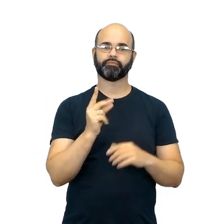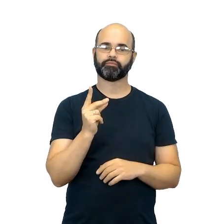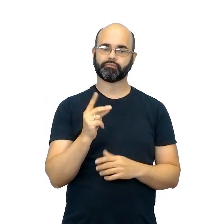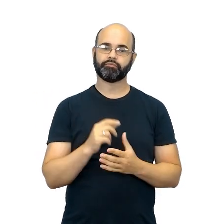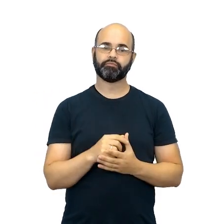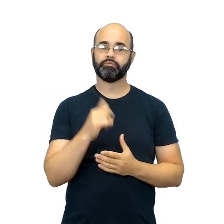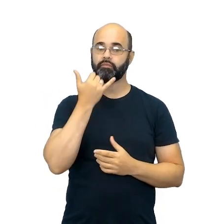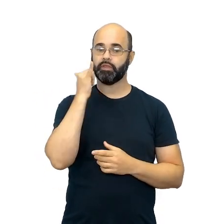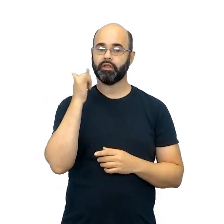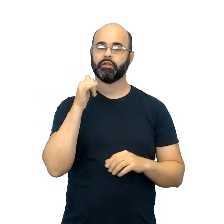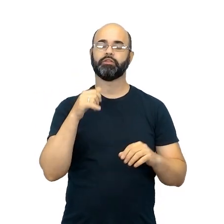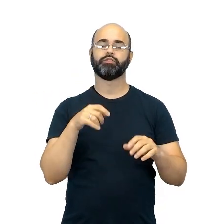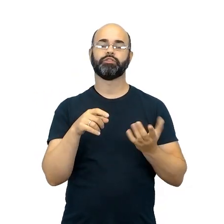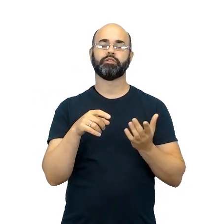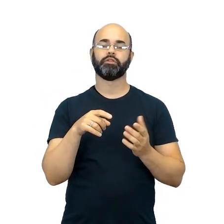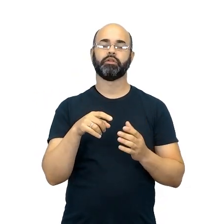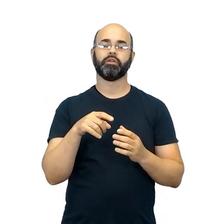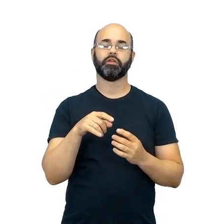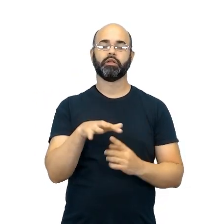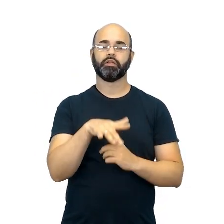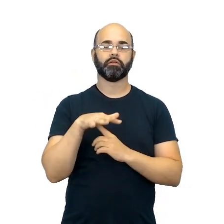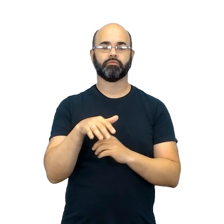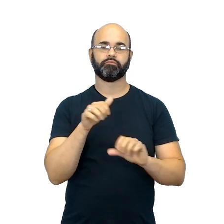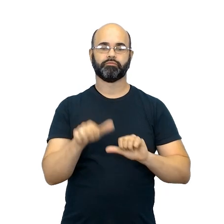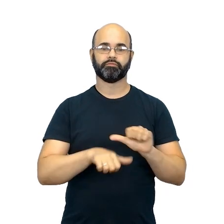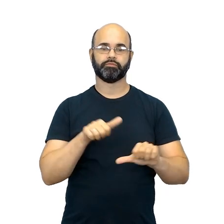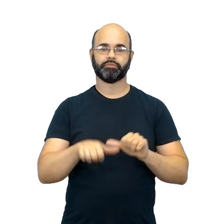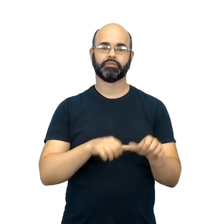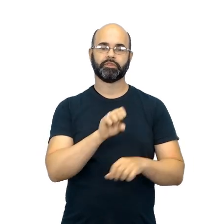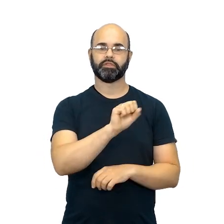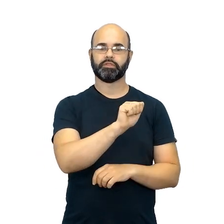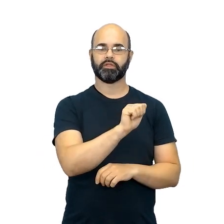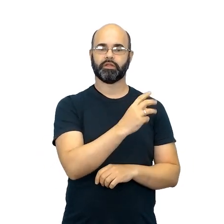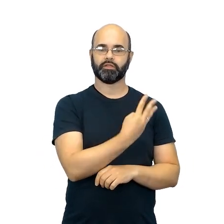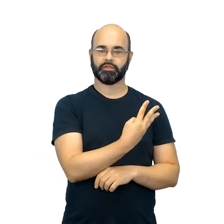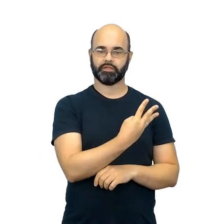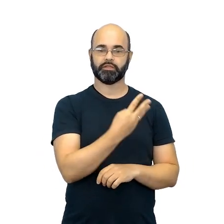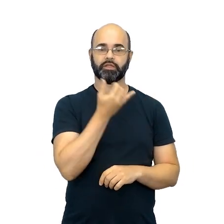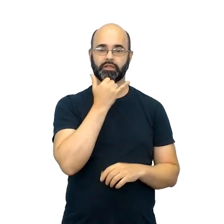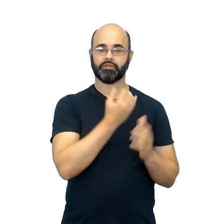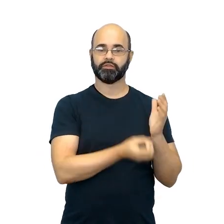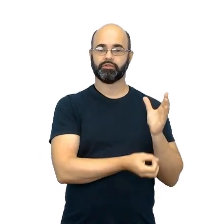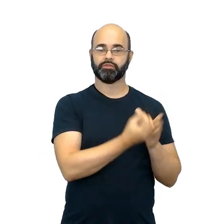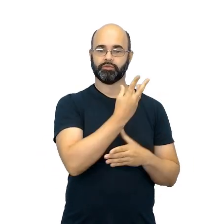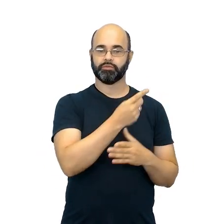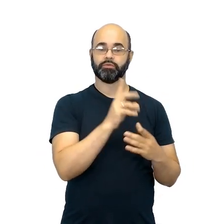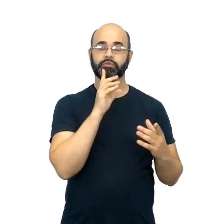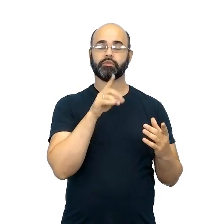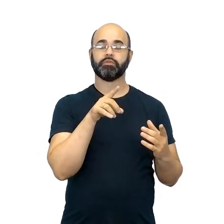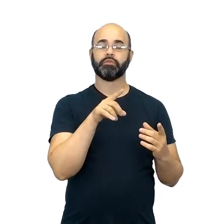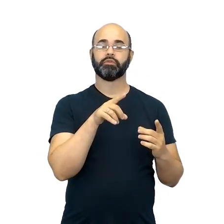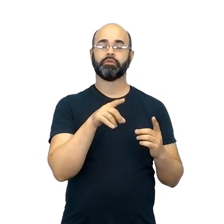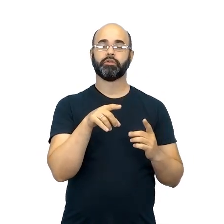suas transformações na natureza, e SA3, a produção de energia e seus impactos